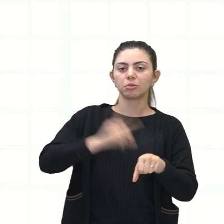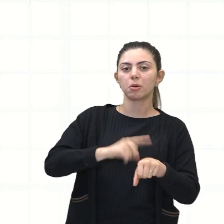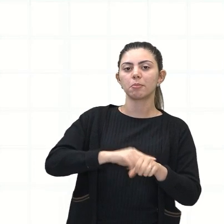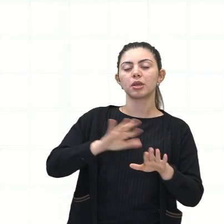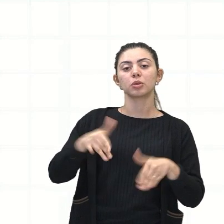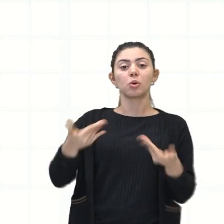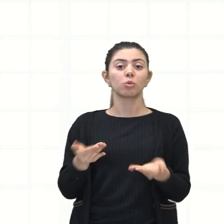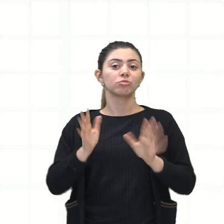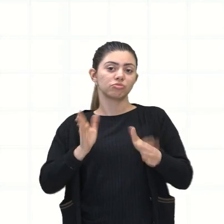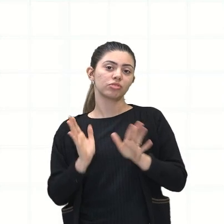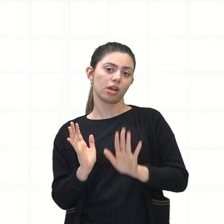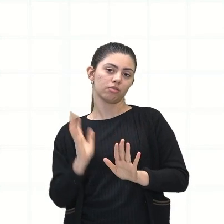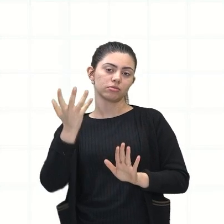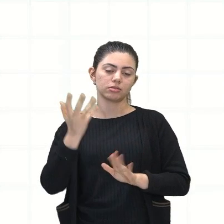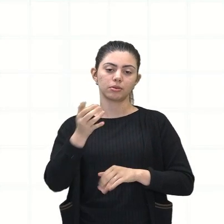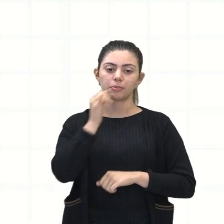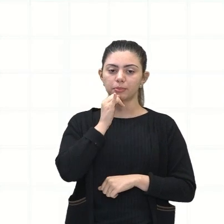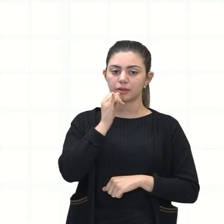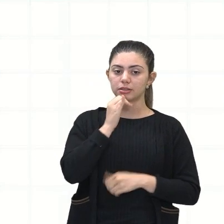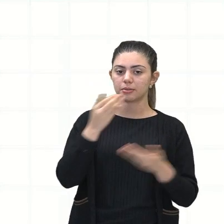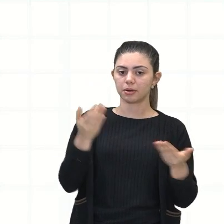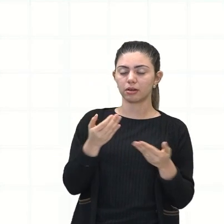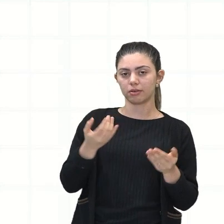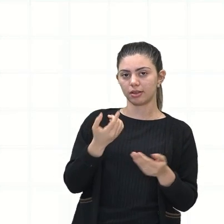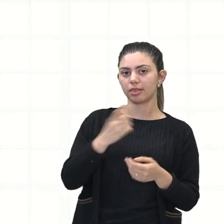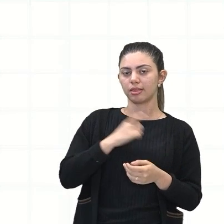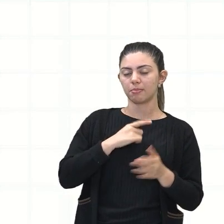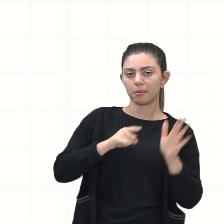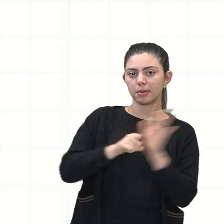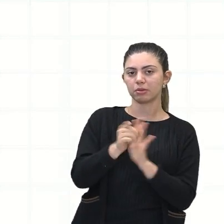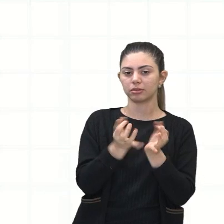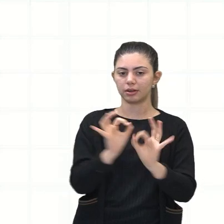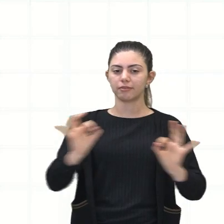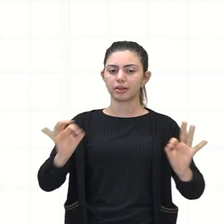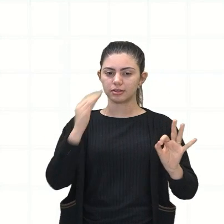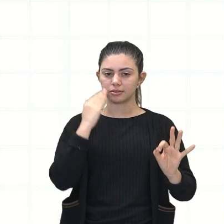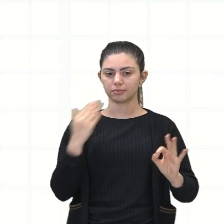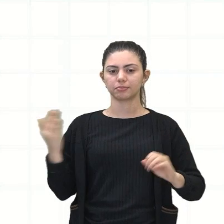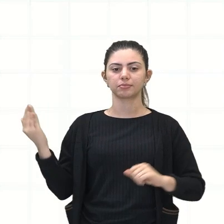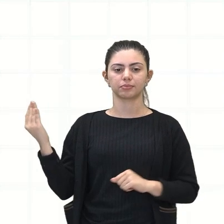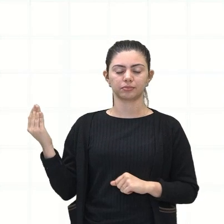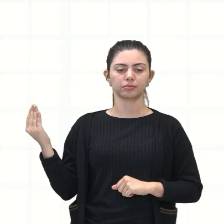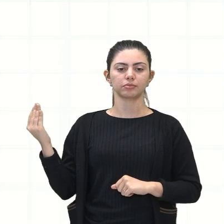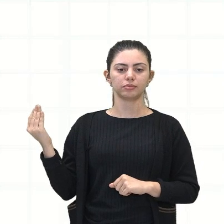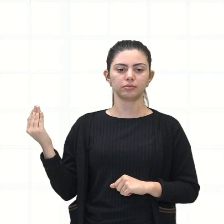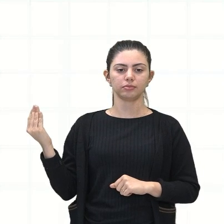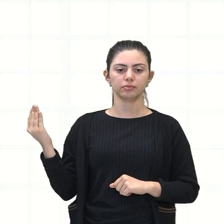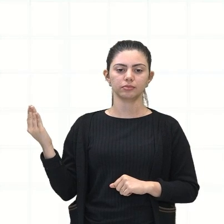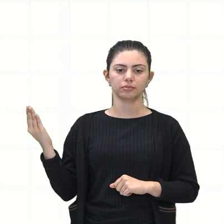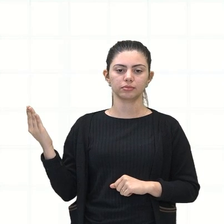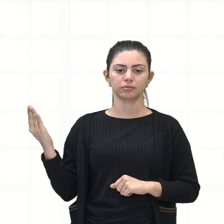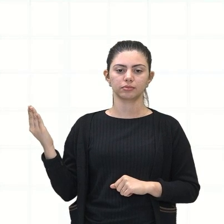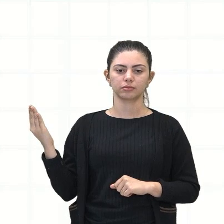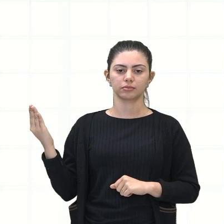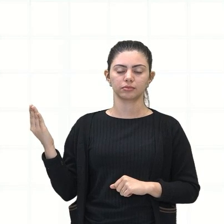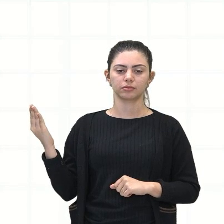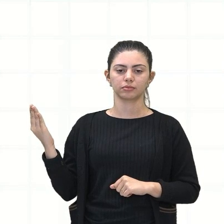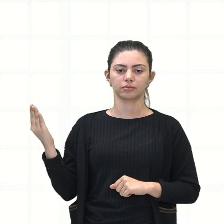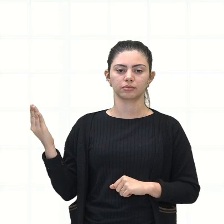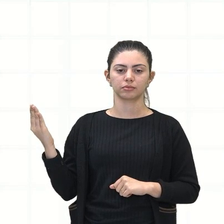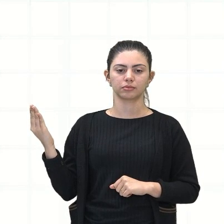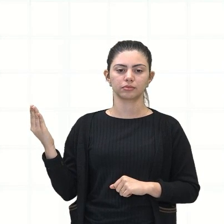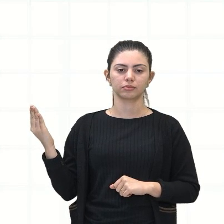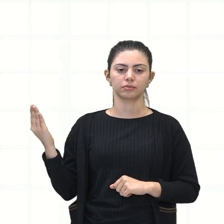aconteceu. Por exemplo, essa primeira pergunta, Did you see Danny today? Did you see